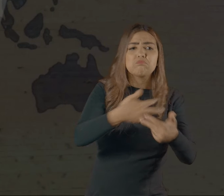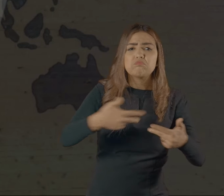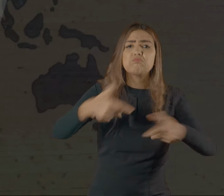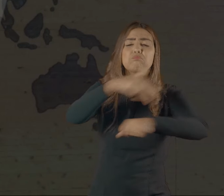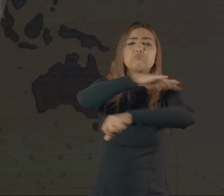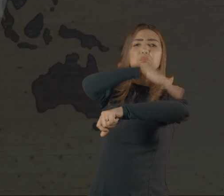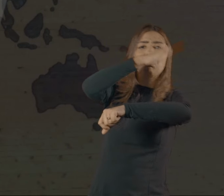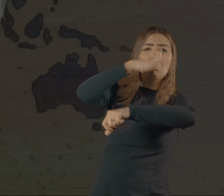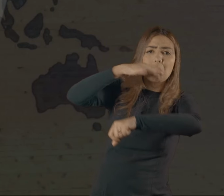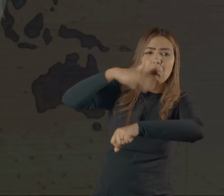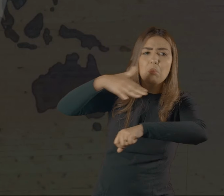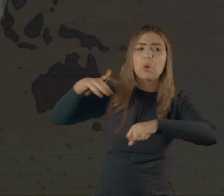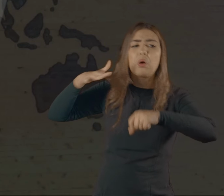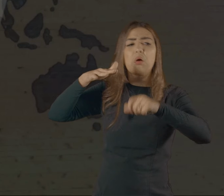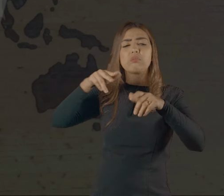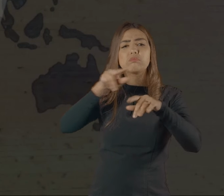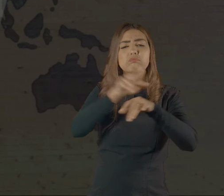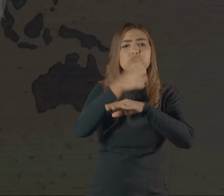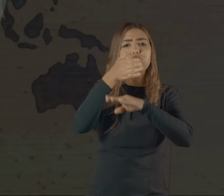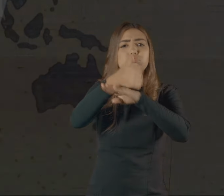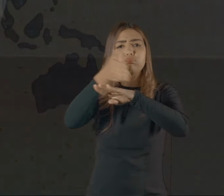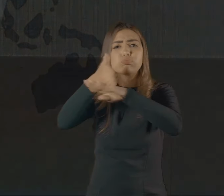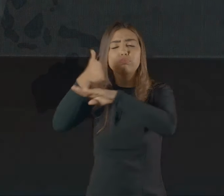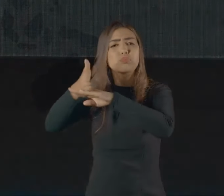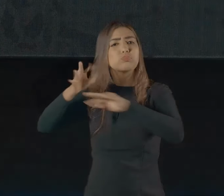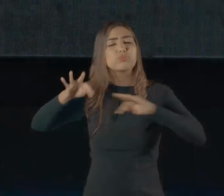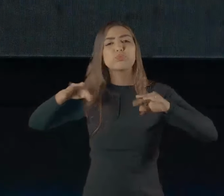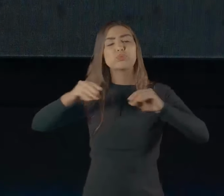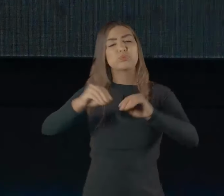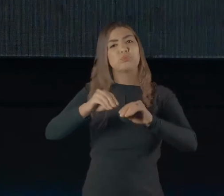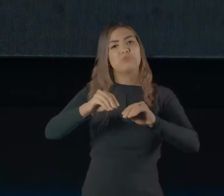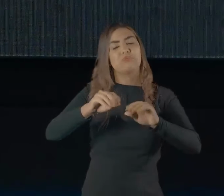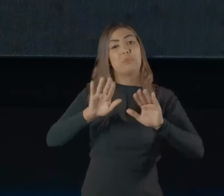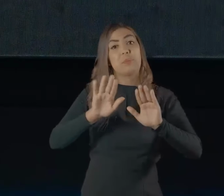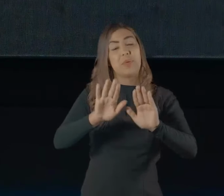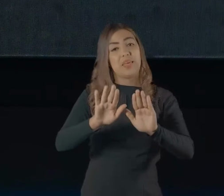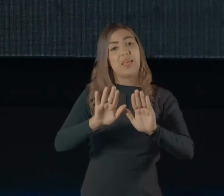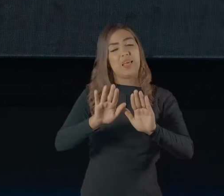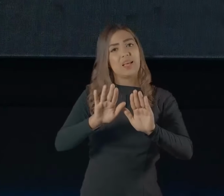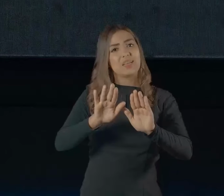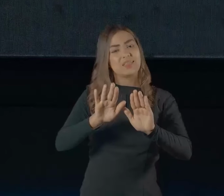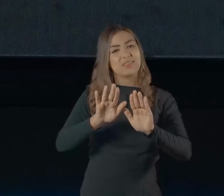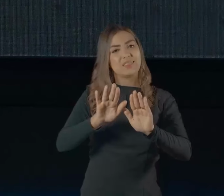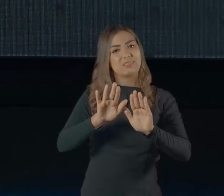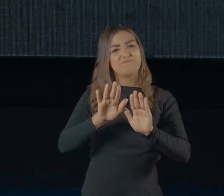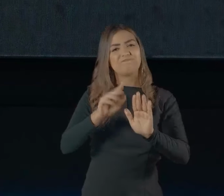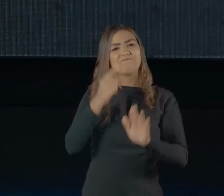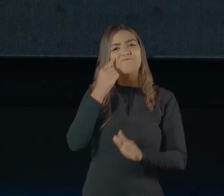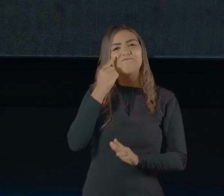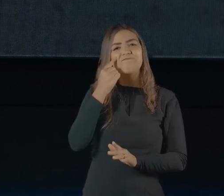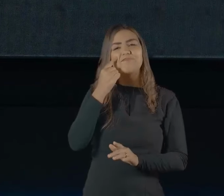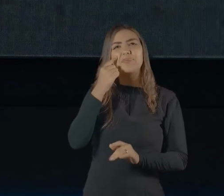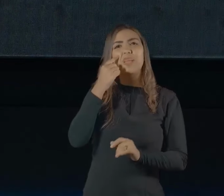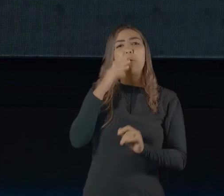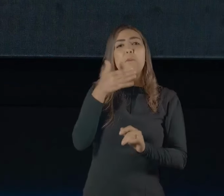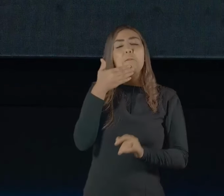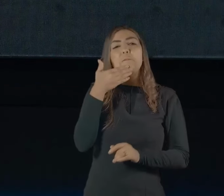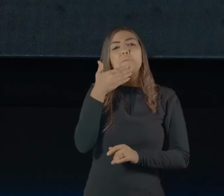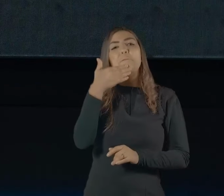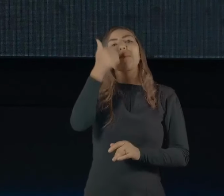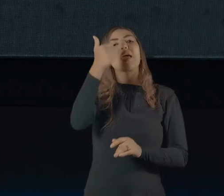da terra. Eu quero te dizer, meu querido, que a verdadeira recompensa vem sempre de